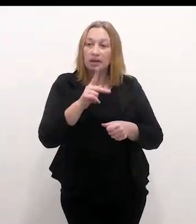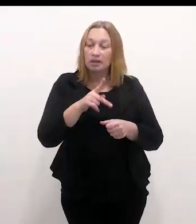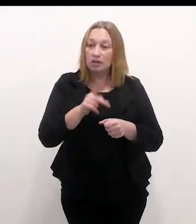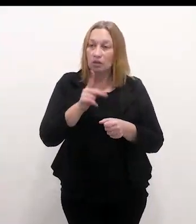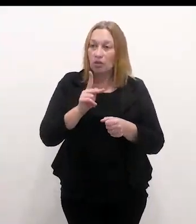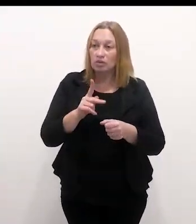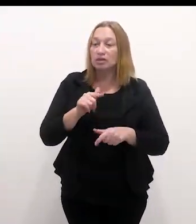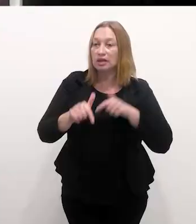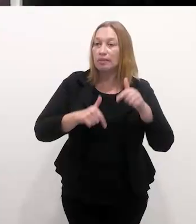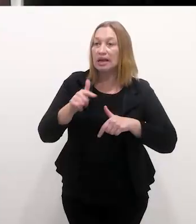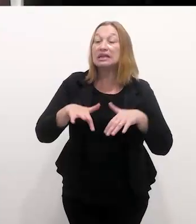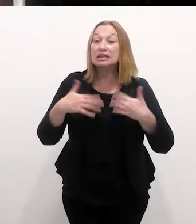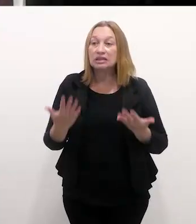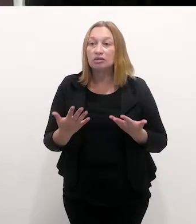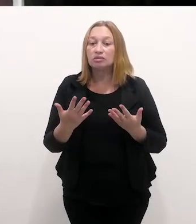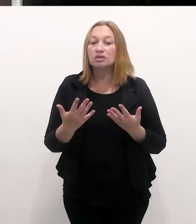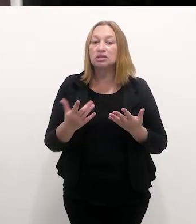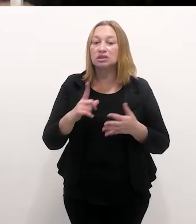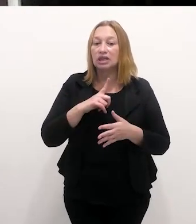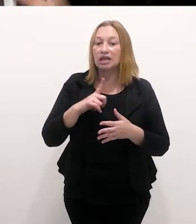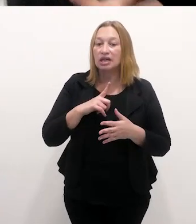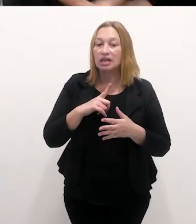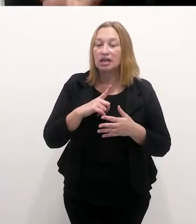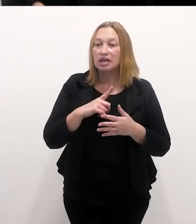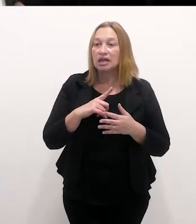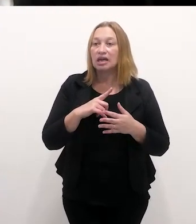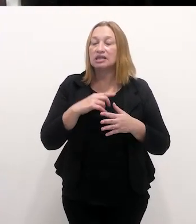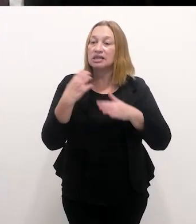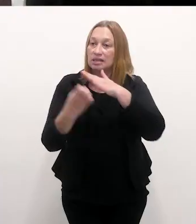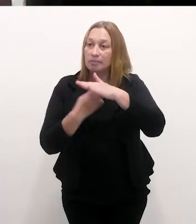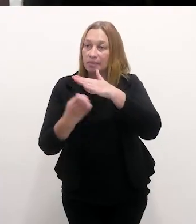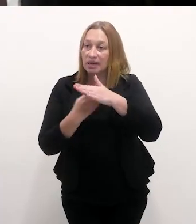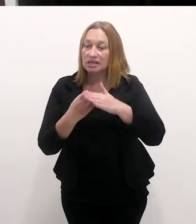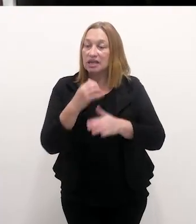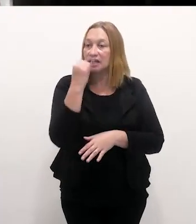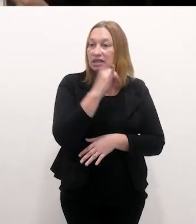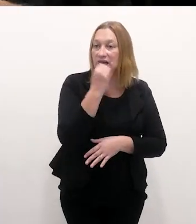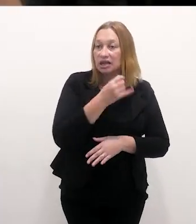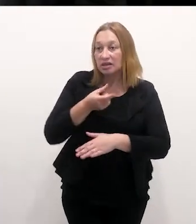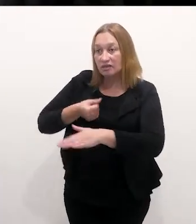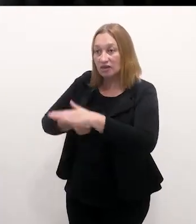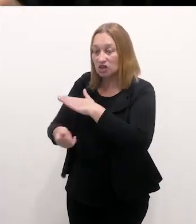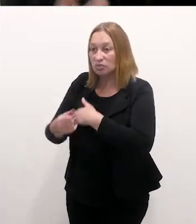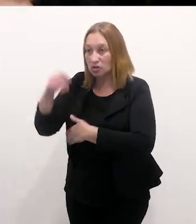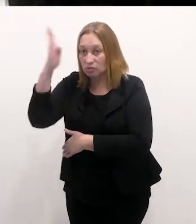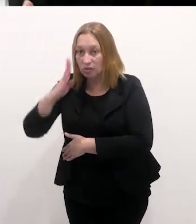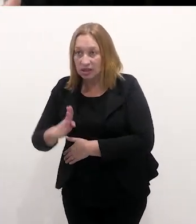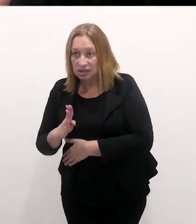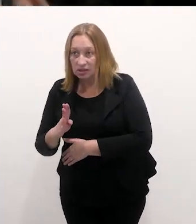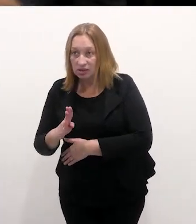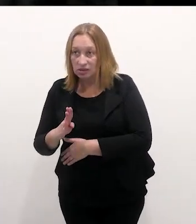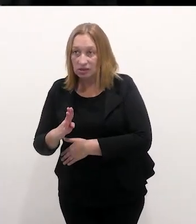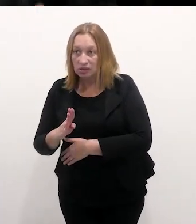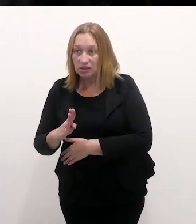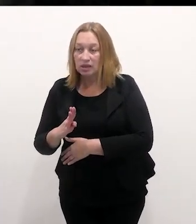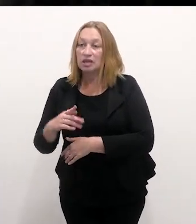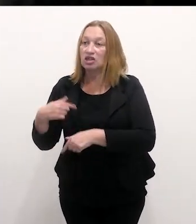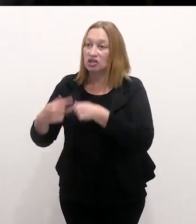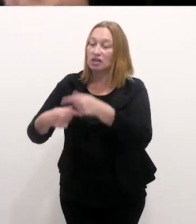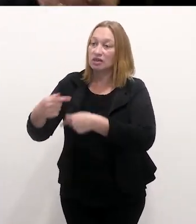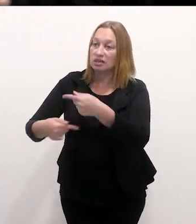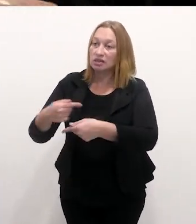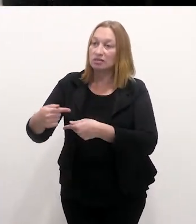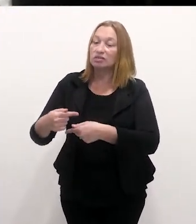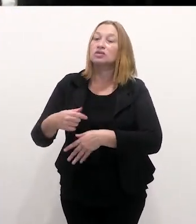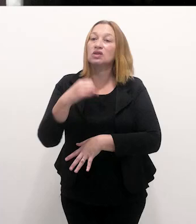setor petrolífero e trabalha aqui com Petrobras. Então, tem estas duas entidades. Empresas italianas que fizeram investimento e cooperação industrial no